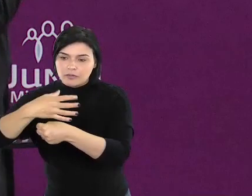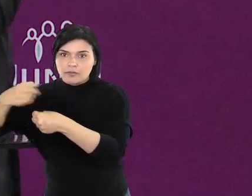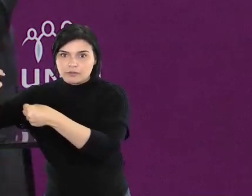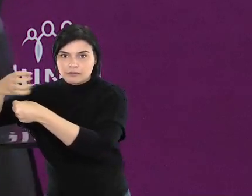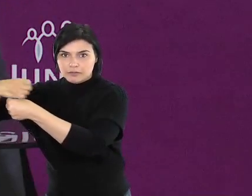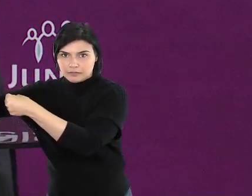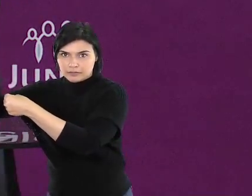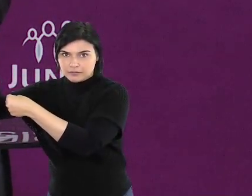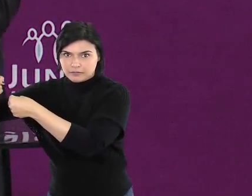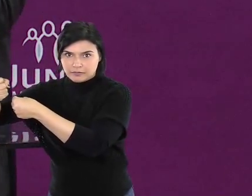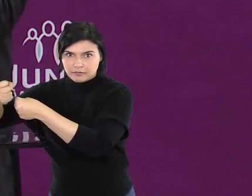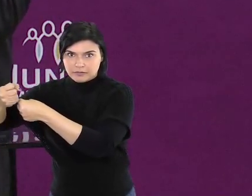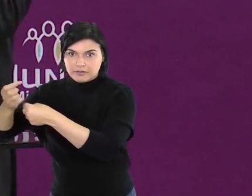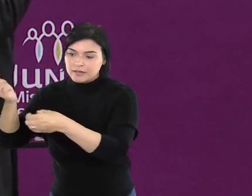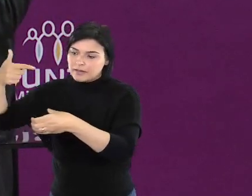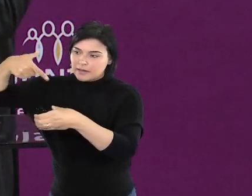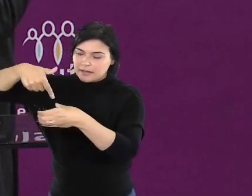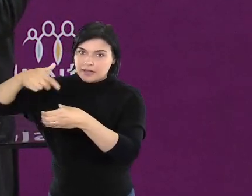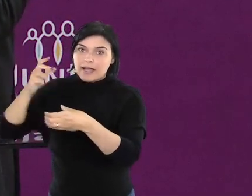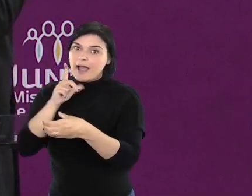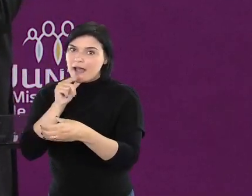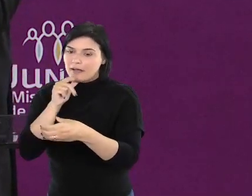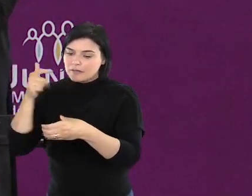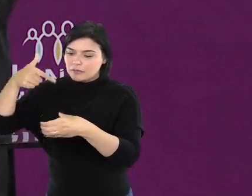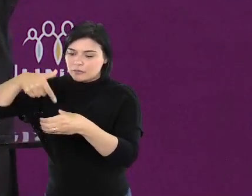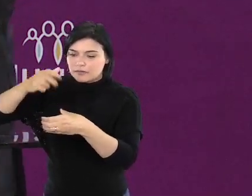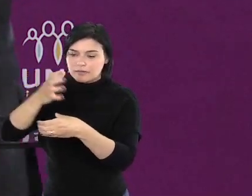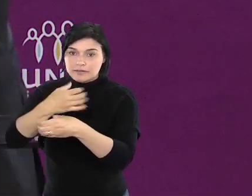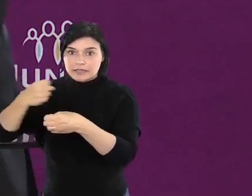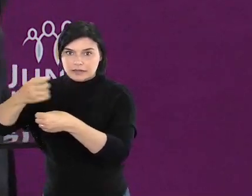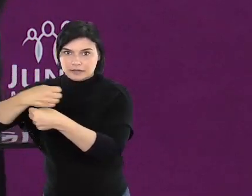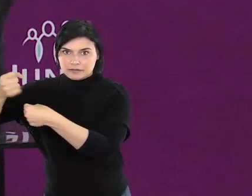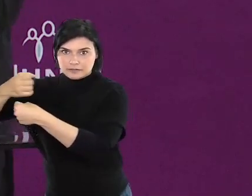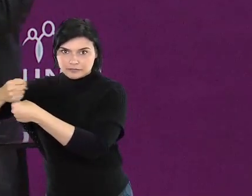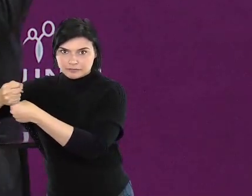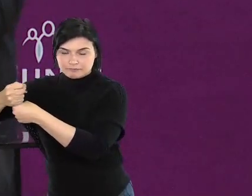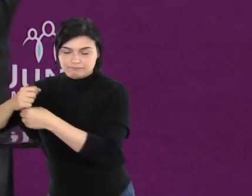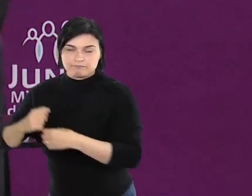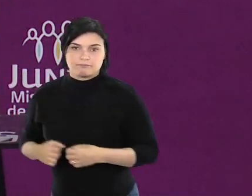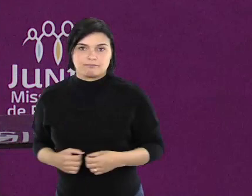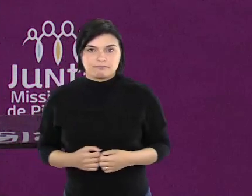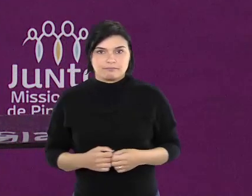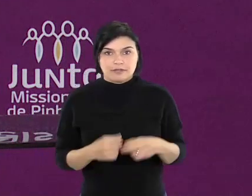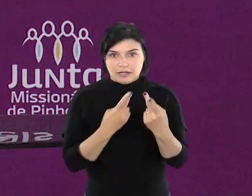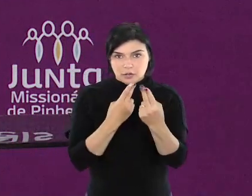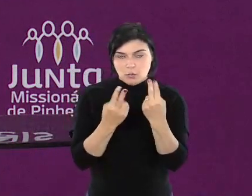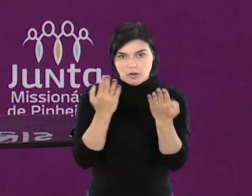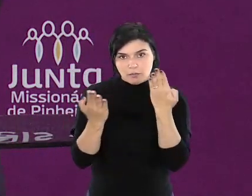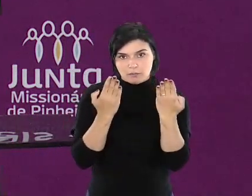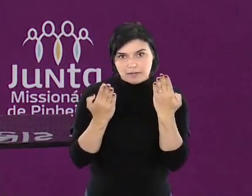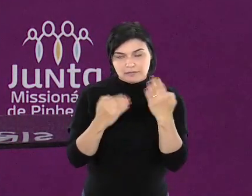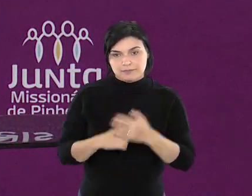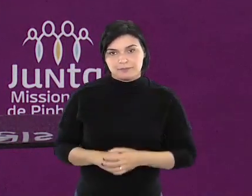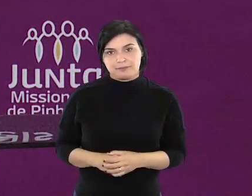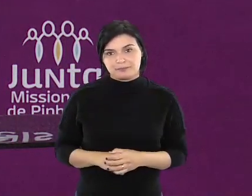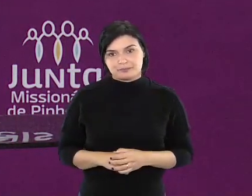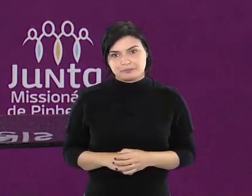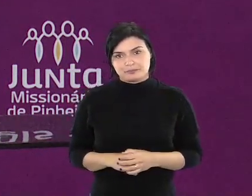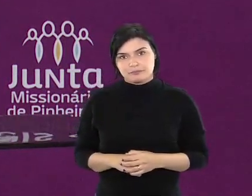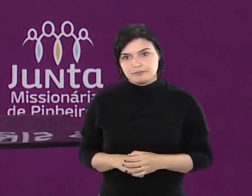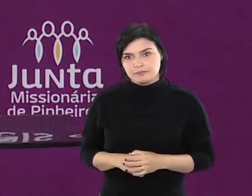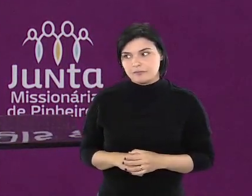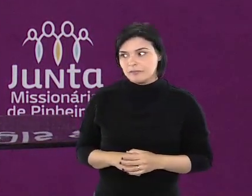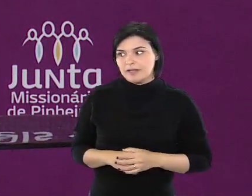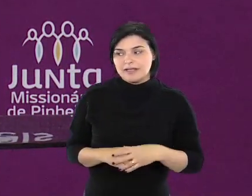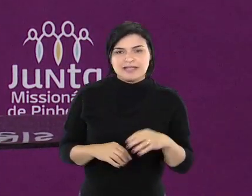que aduba e essa linguagem não é uma linguagem industrializada é uma linguagem mecanizada